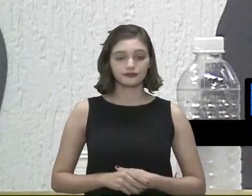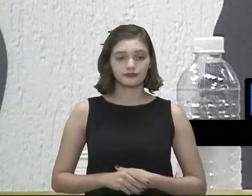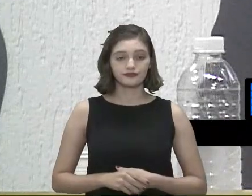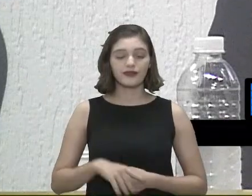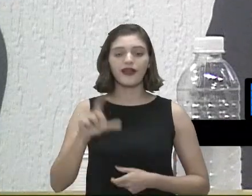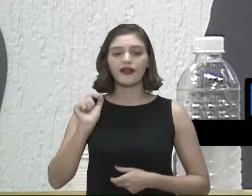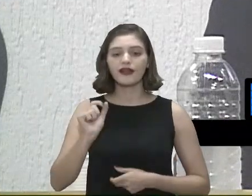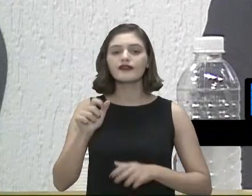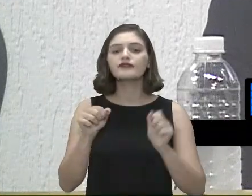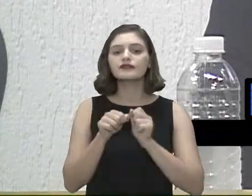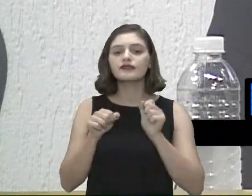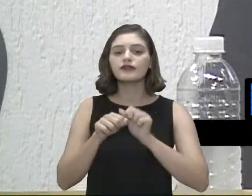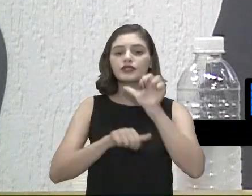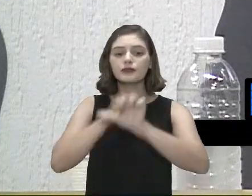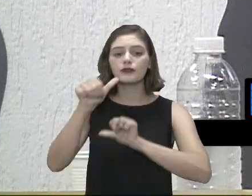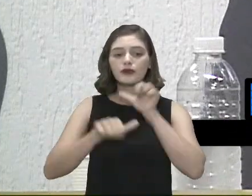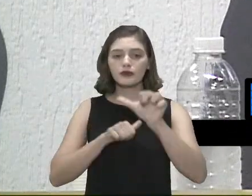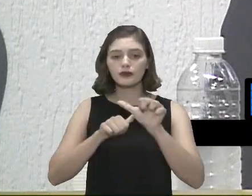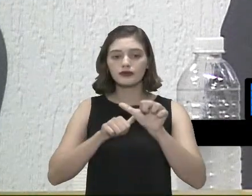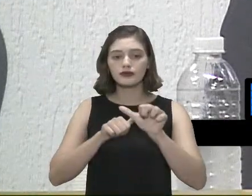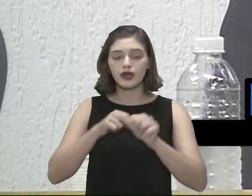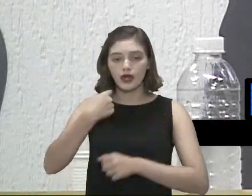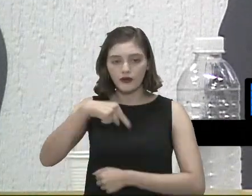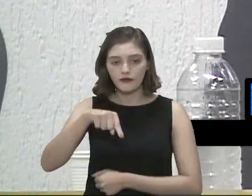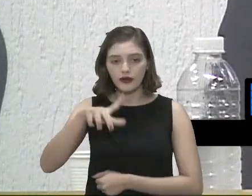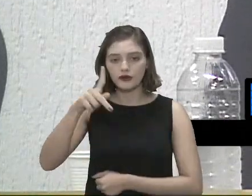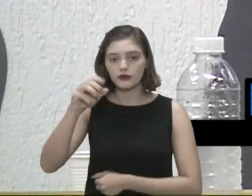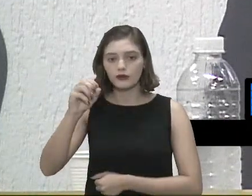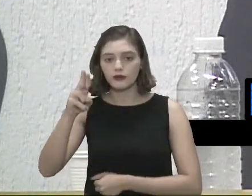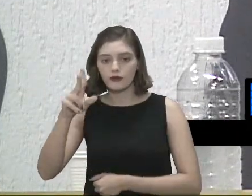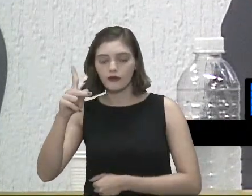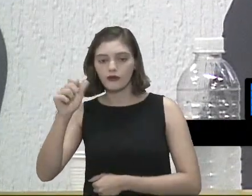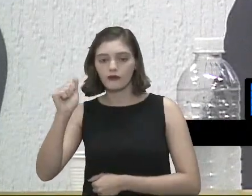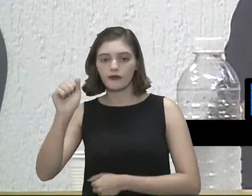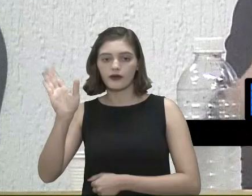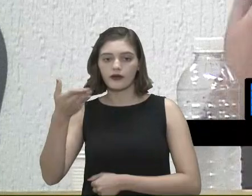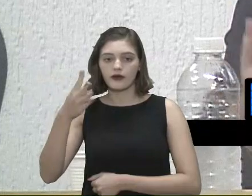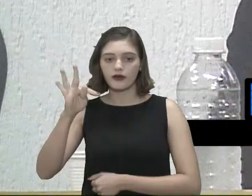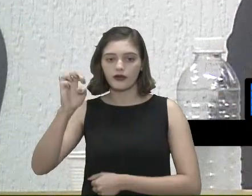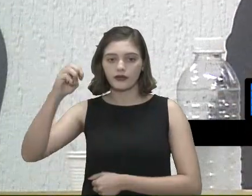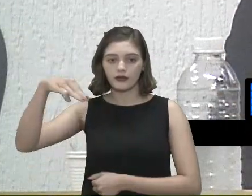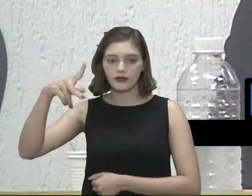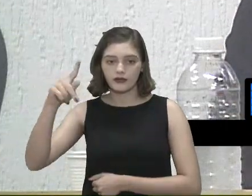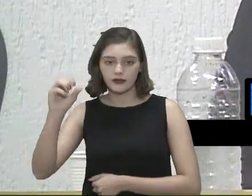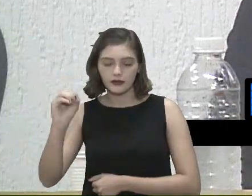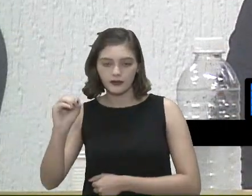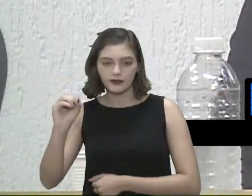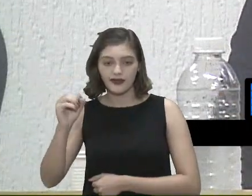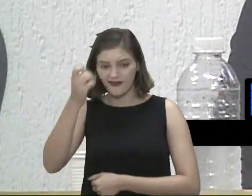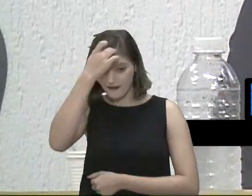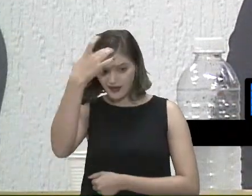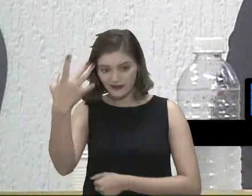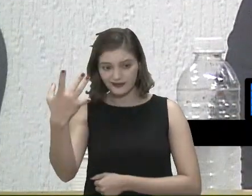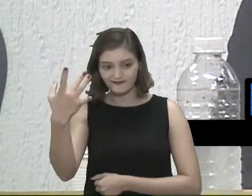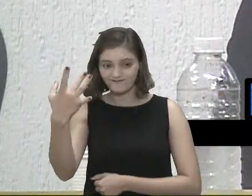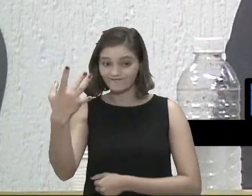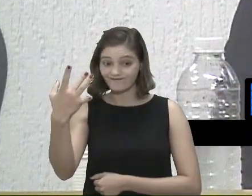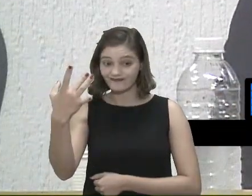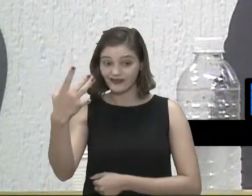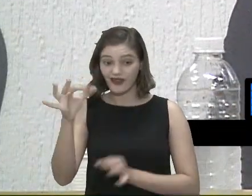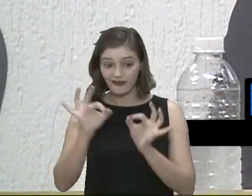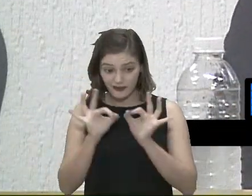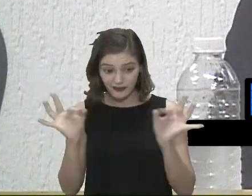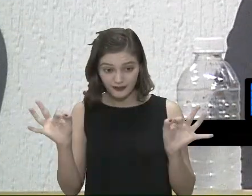Quem aqui já fez alguma mudança ou já foi no poupa-tempo? É rápido, simples. Mesmo o nome poupa-tempo? É fácil. É